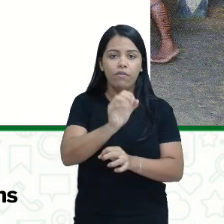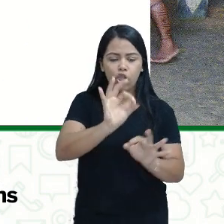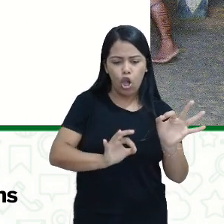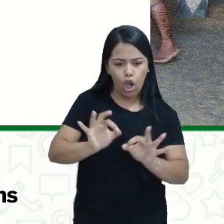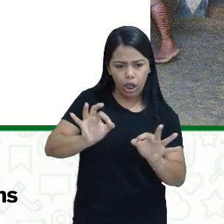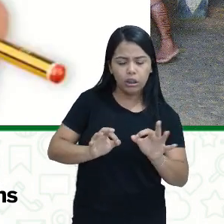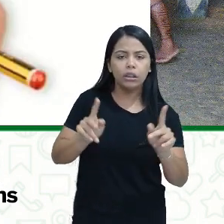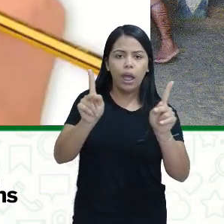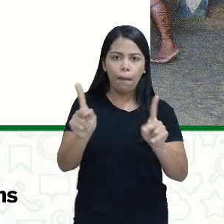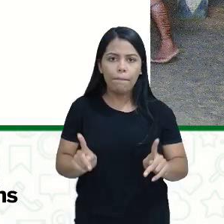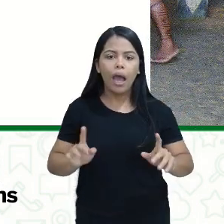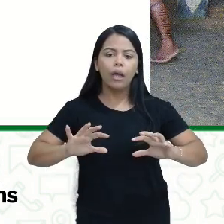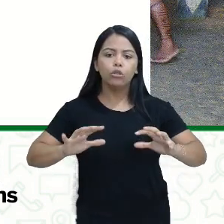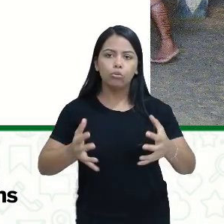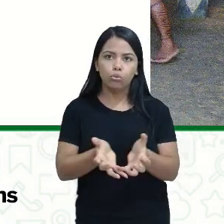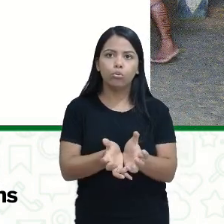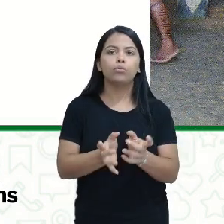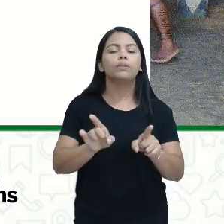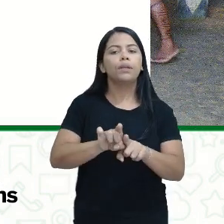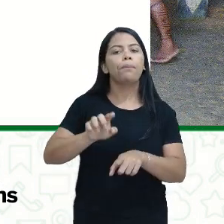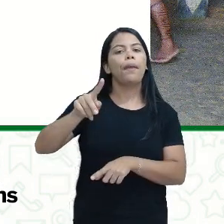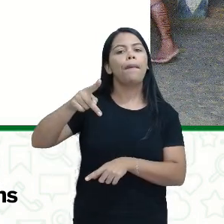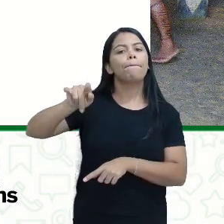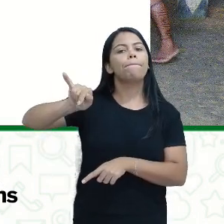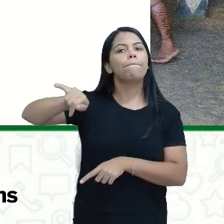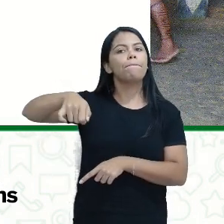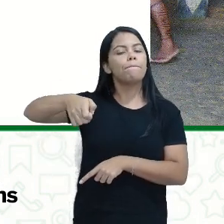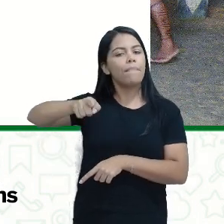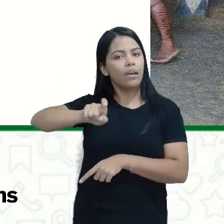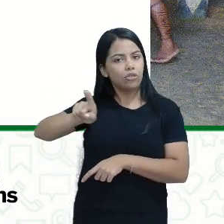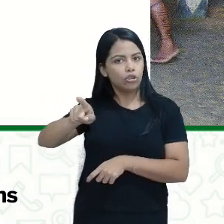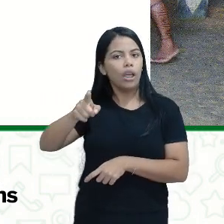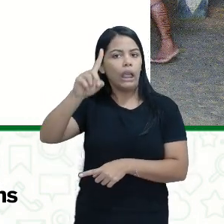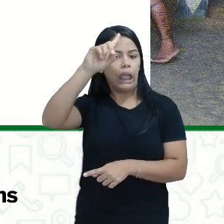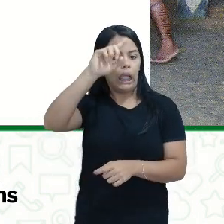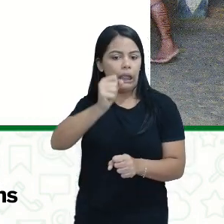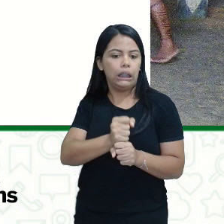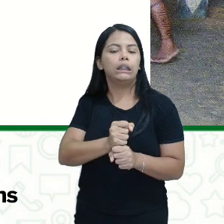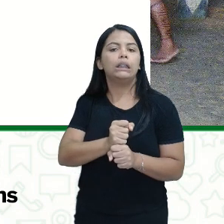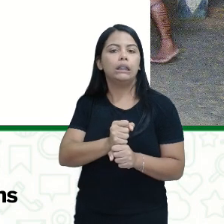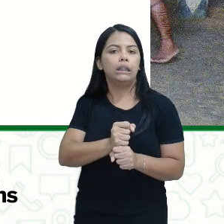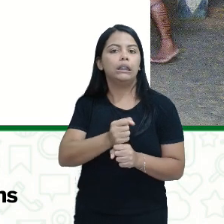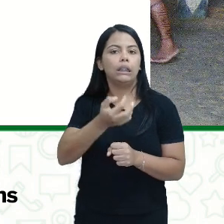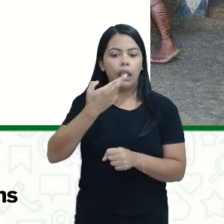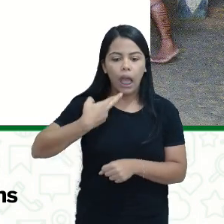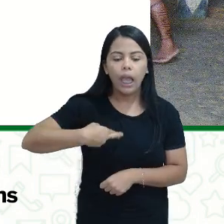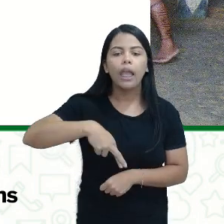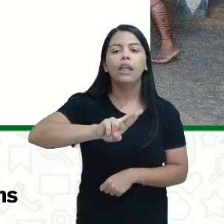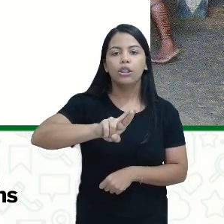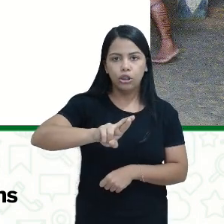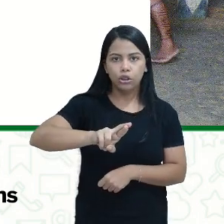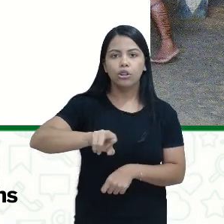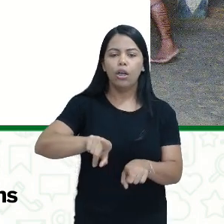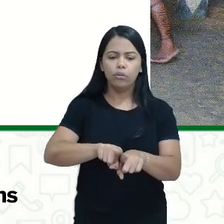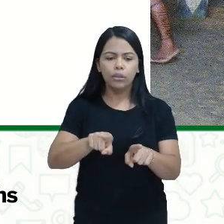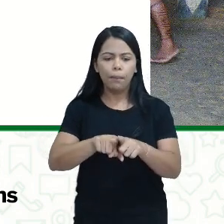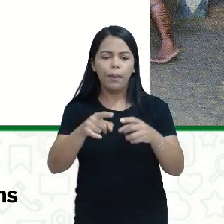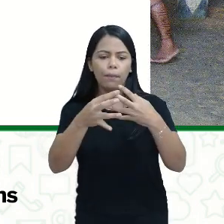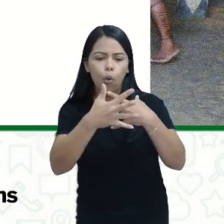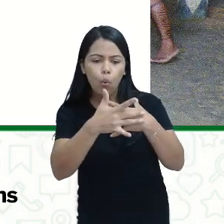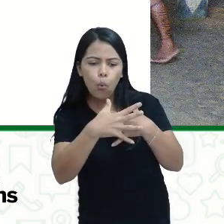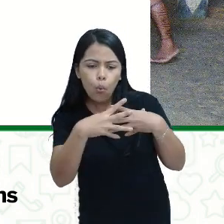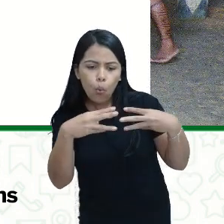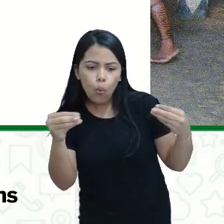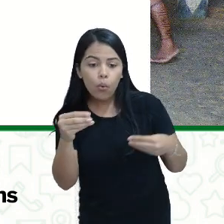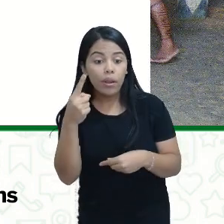povos, e o pajé, um grande líder espiritual responsável pela condução da religião e por curas, previsões do